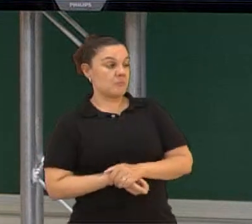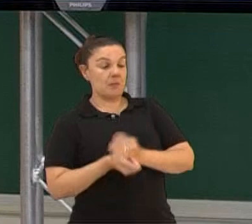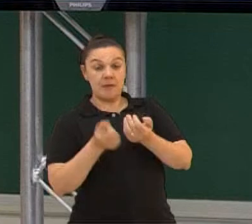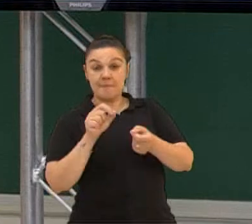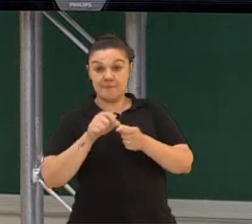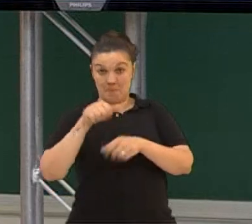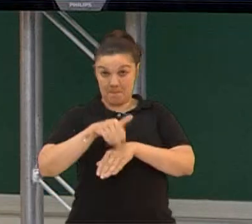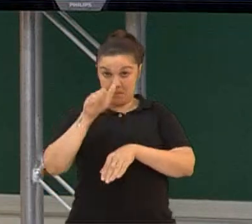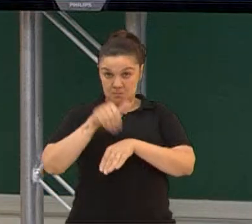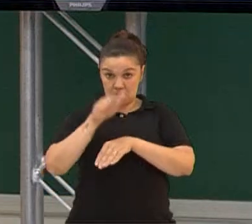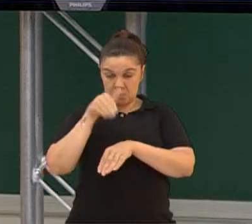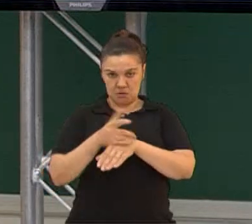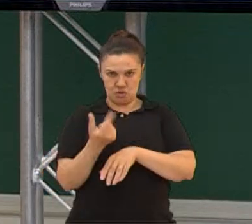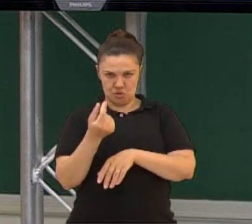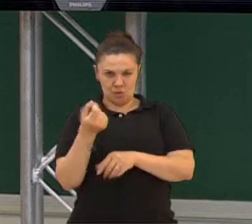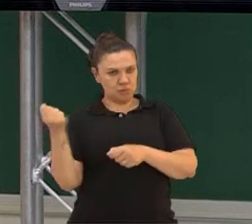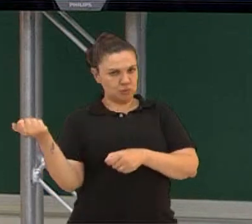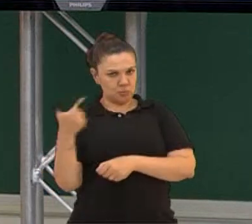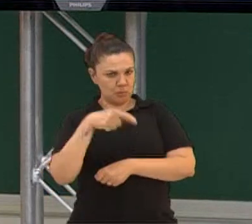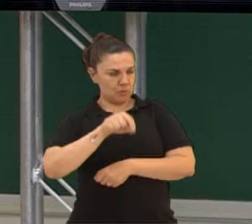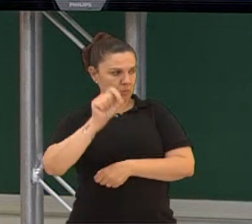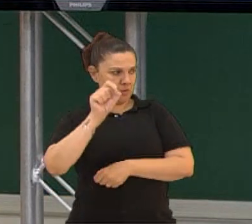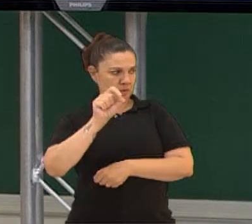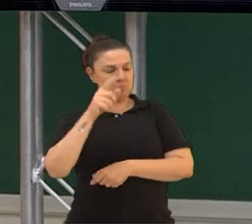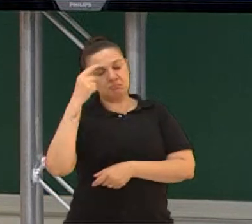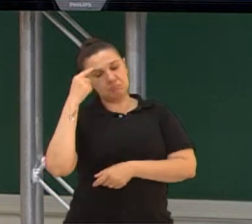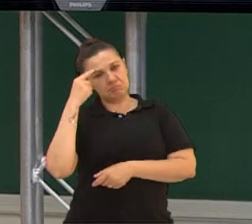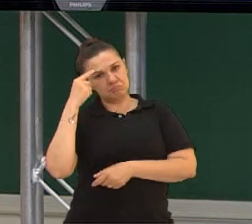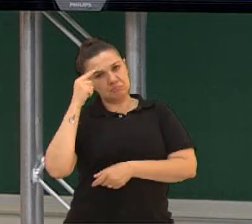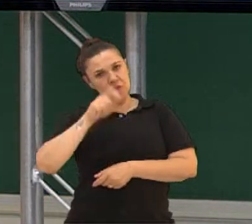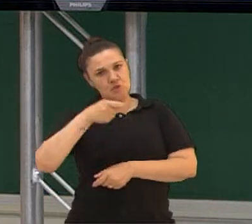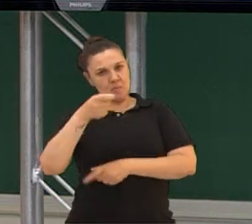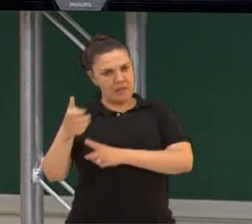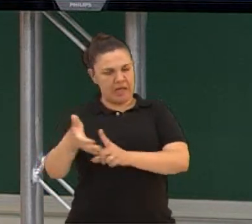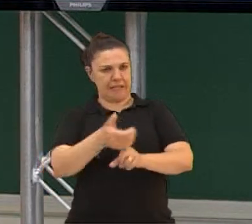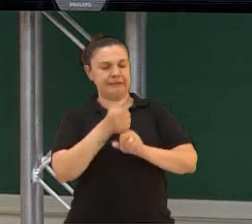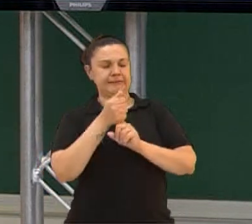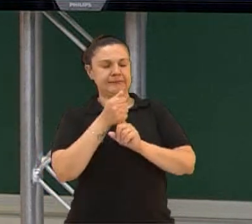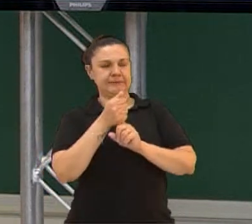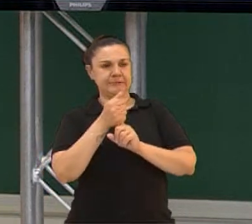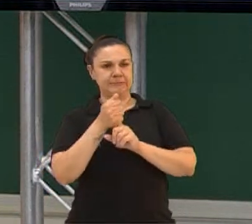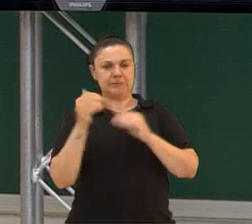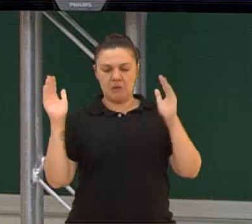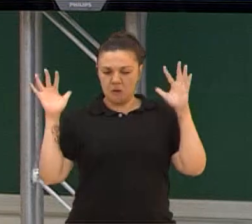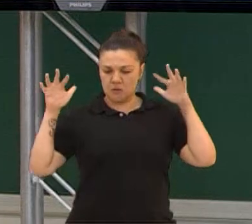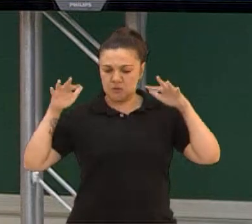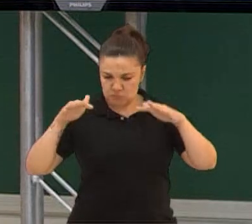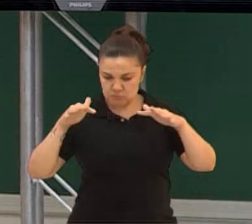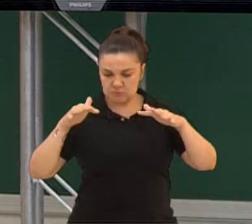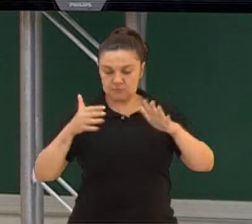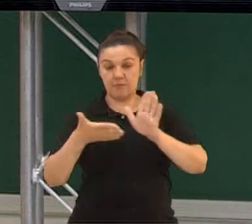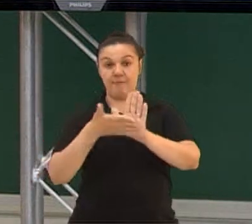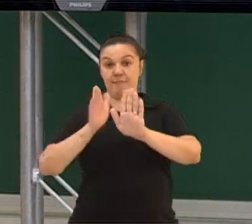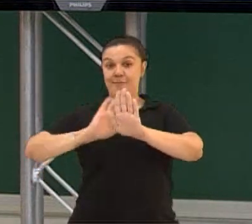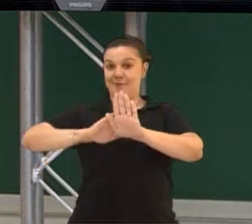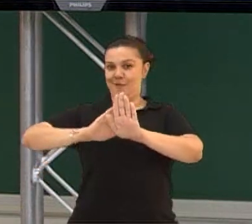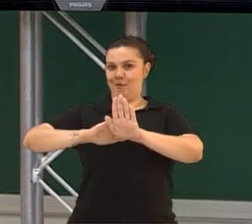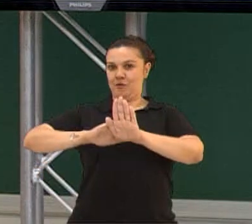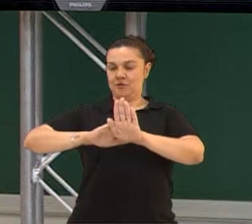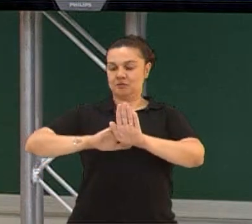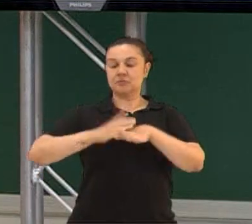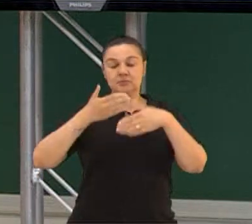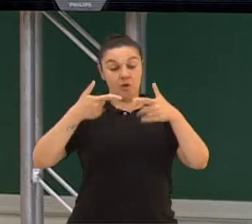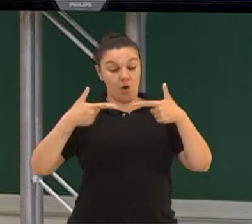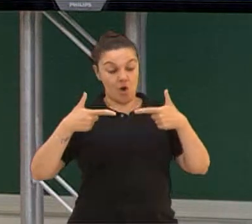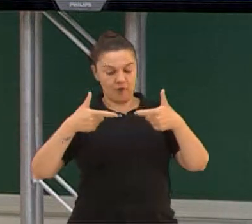produzir mais dinheiro, do que, na verdade, uma ideia de dominação, uma dominação ideológica, né? No tempo